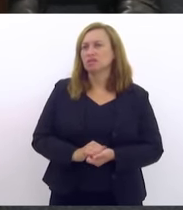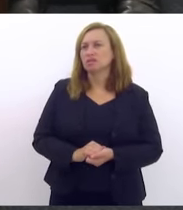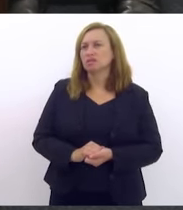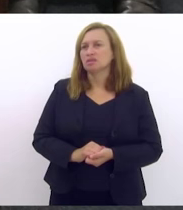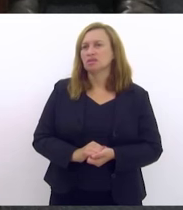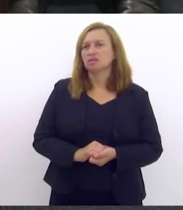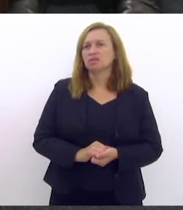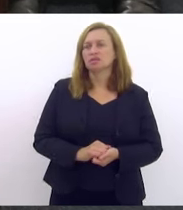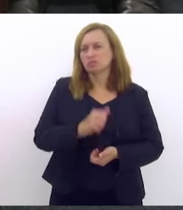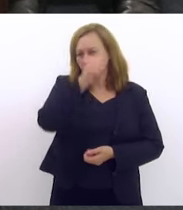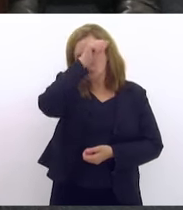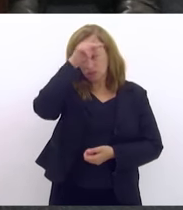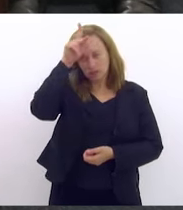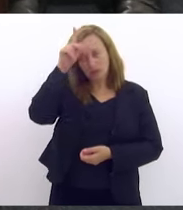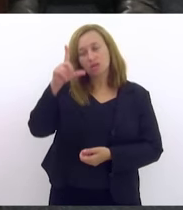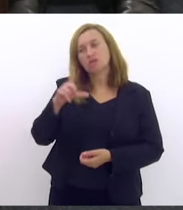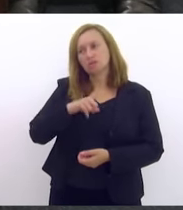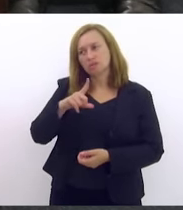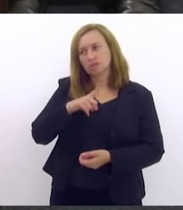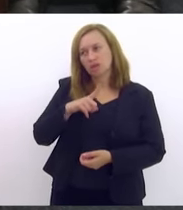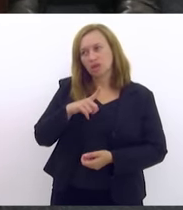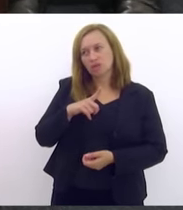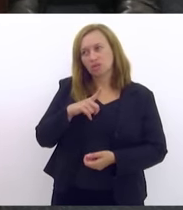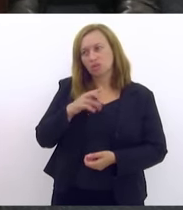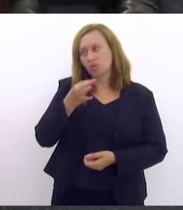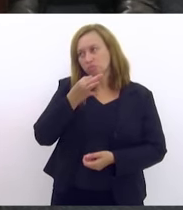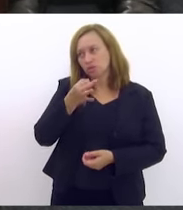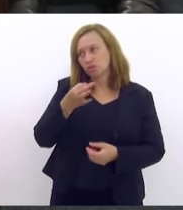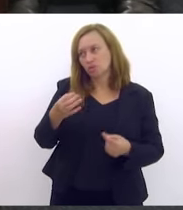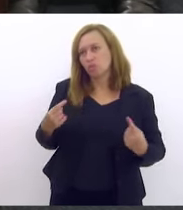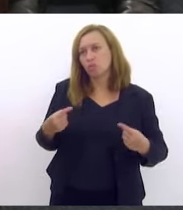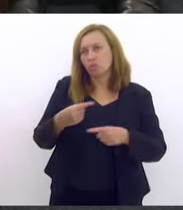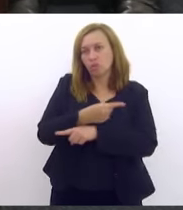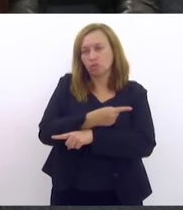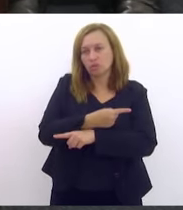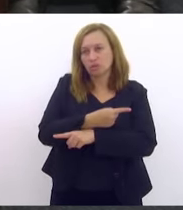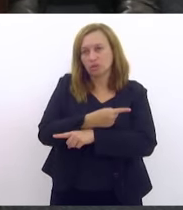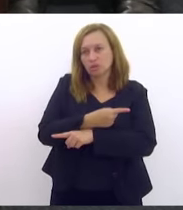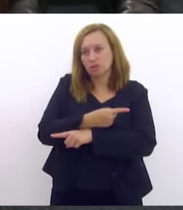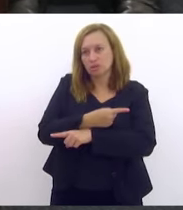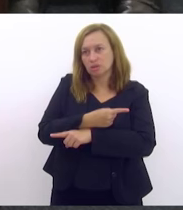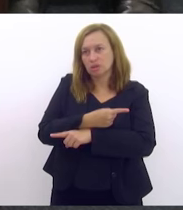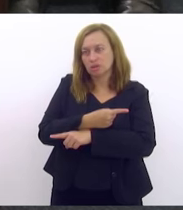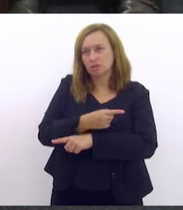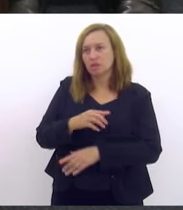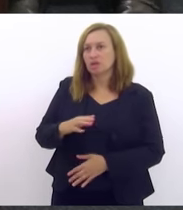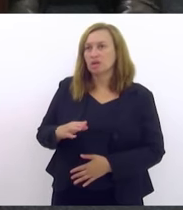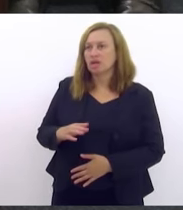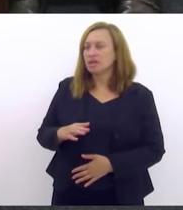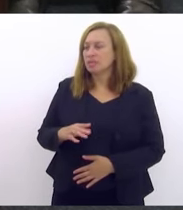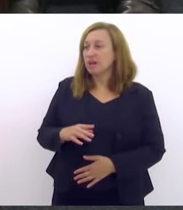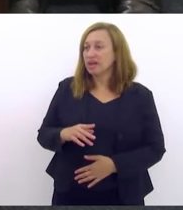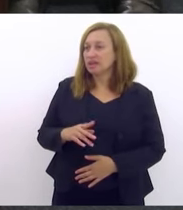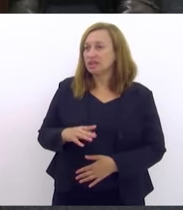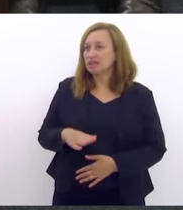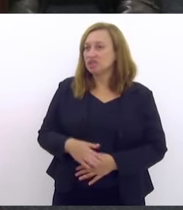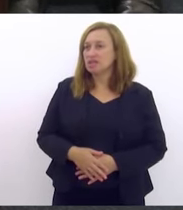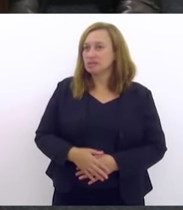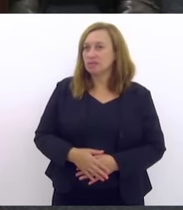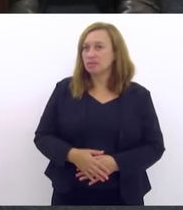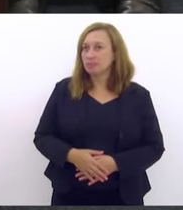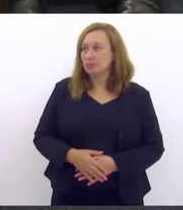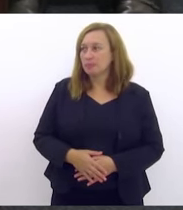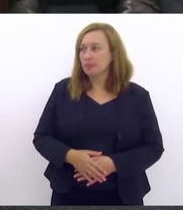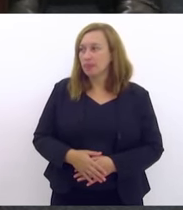tenho divergências e me coloco como pré-candidata à Prefeitura da cidade do Rio. O que nós